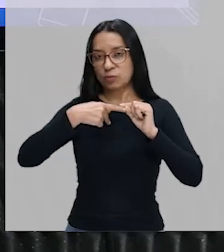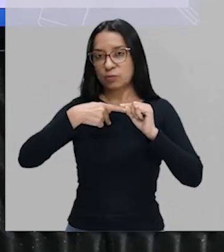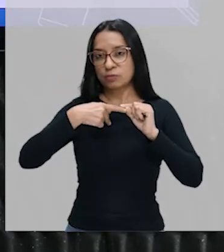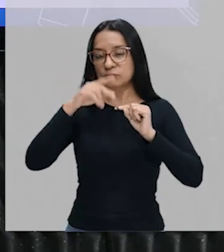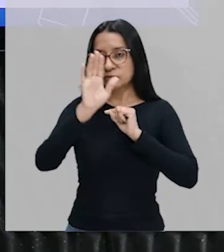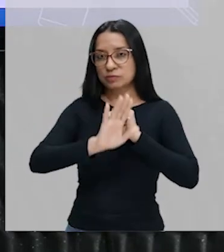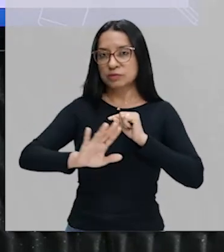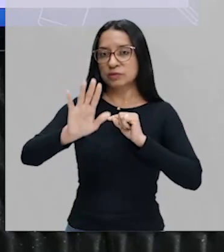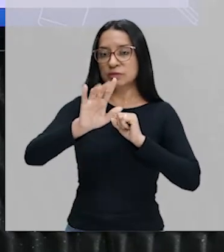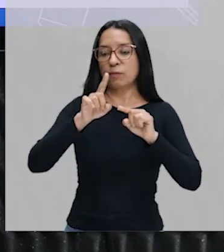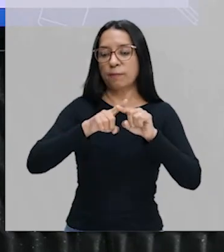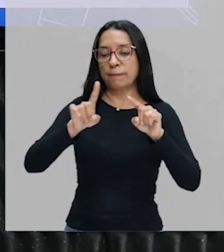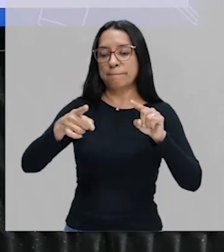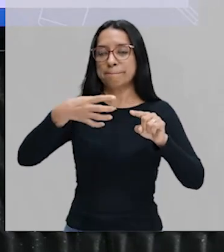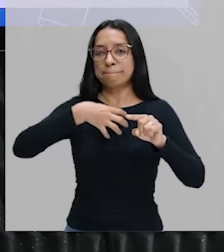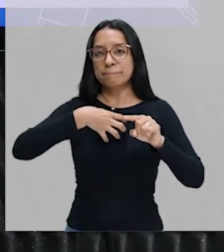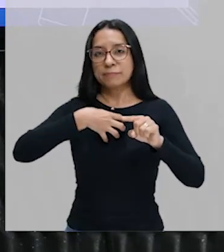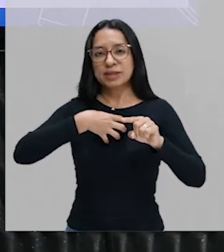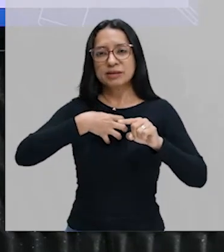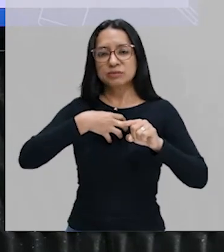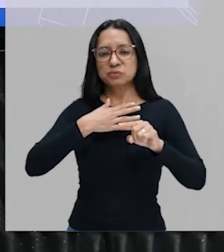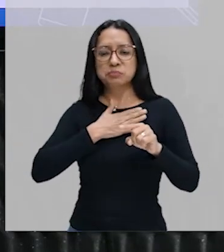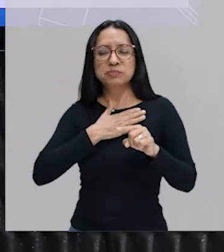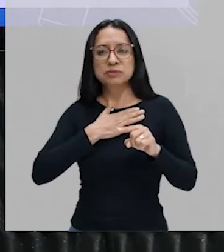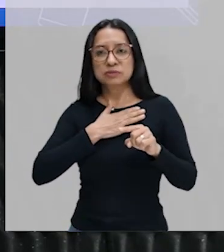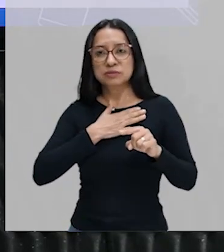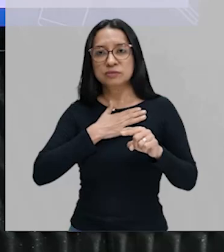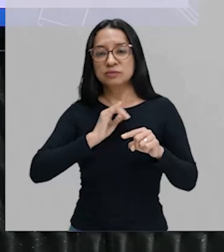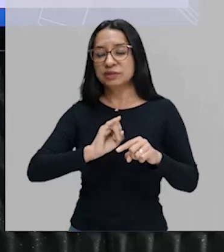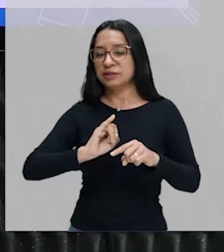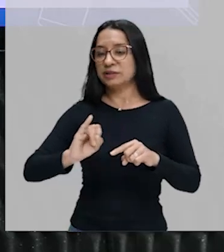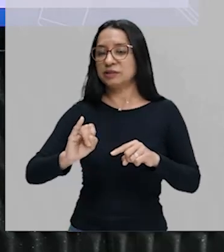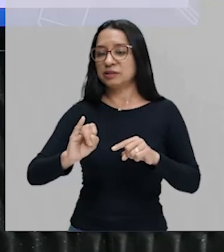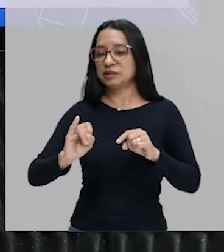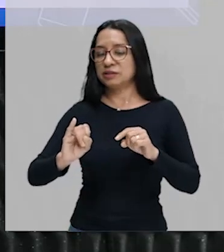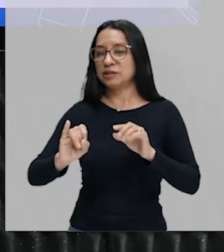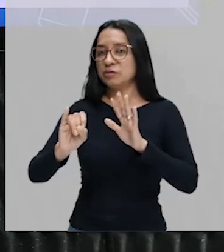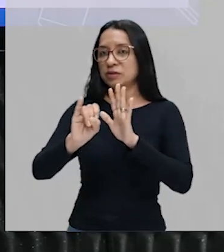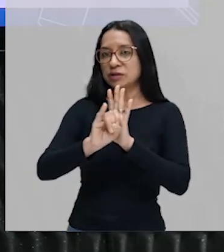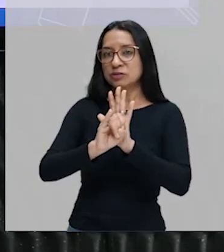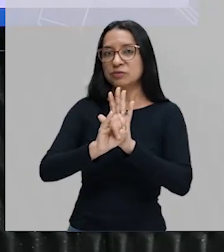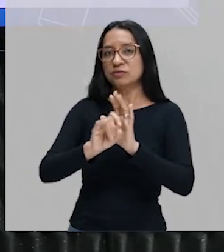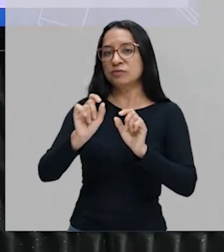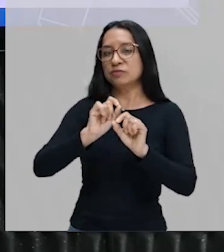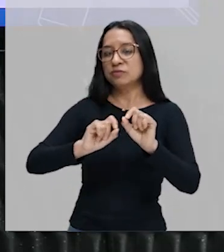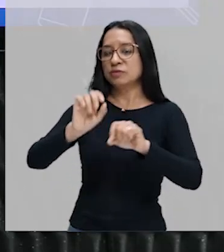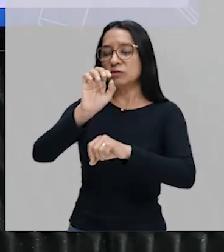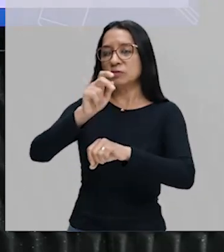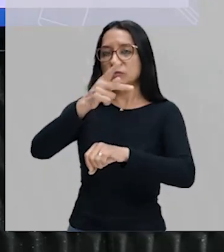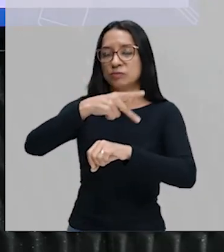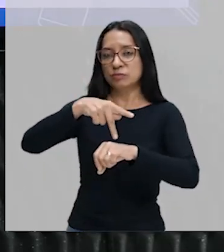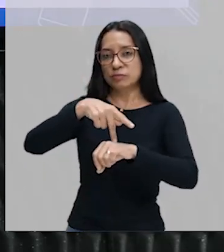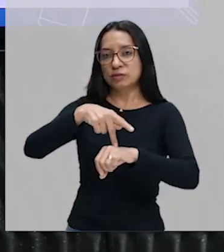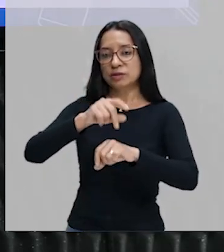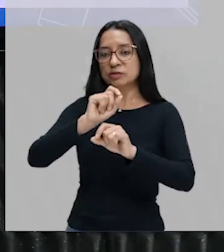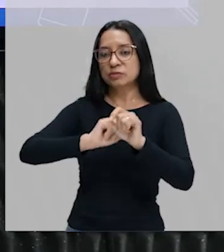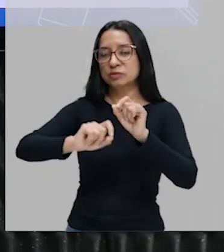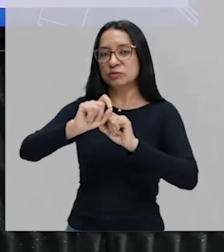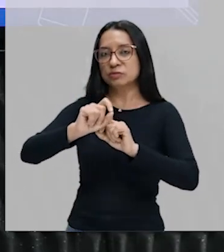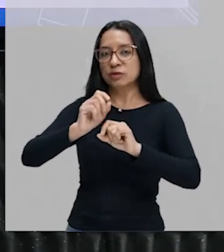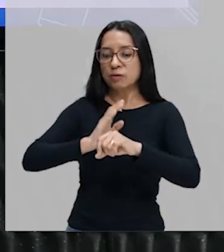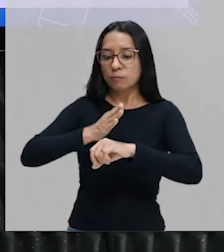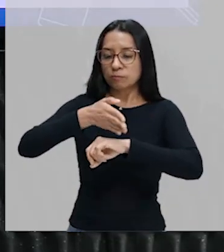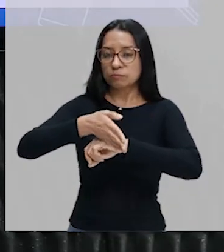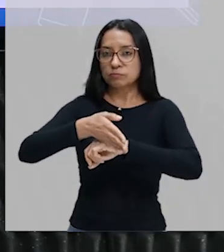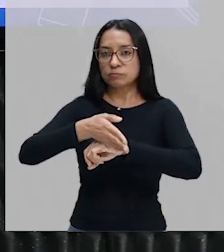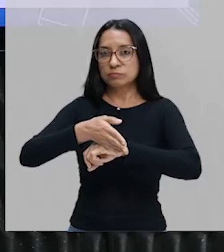o meu sentimento de patriotismo, ou seja, se eu realmente me identifico sobre o Estado, sobre a nação com a qual eu estou